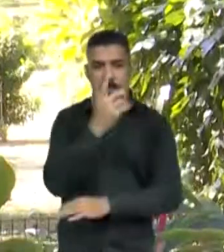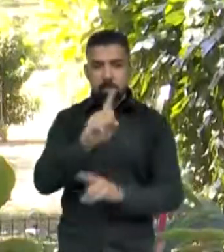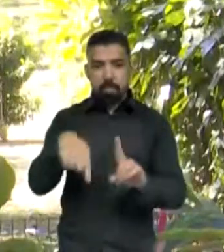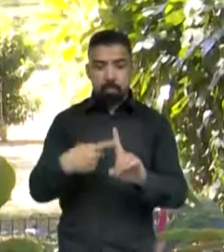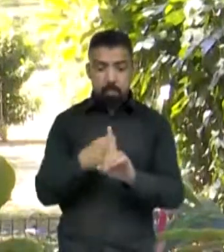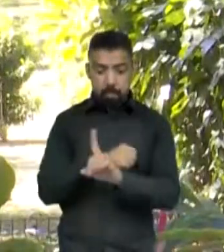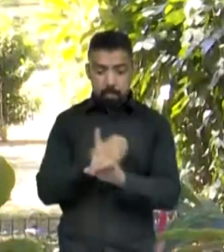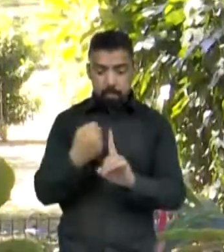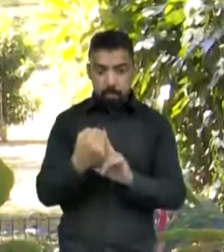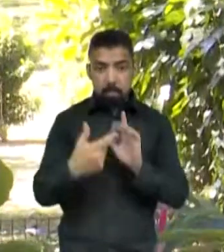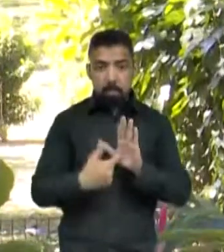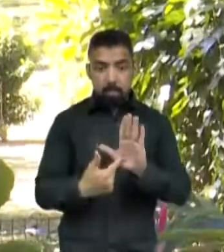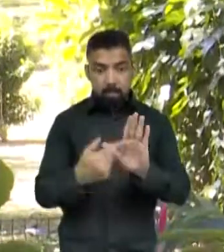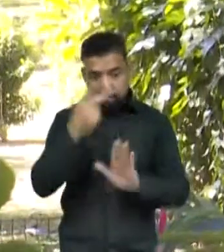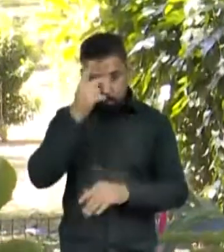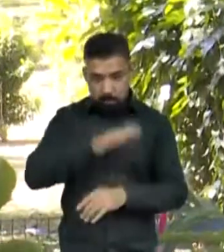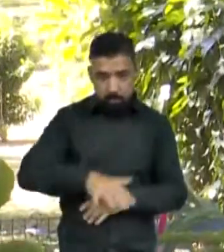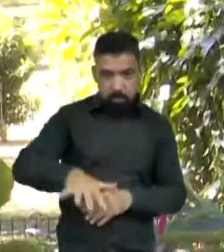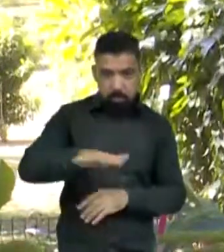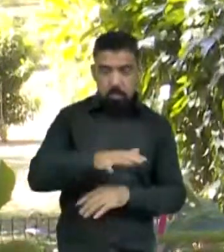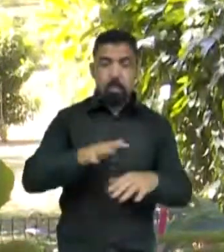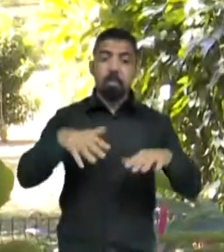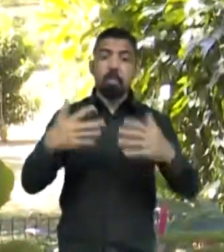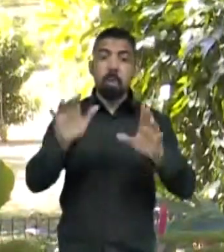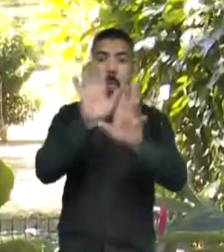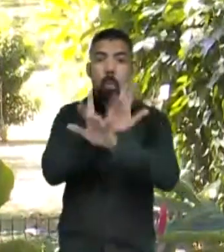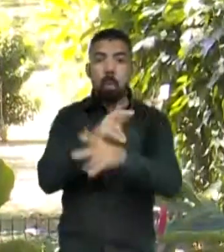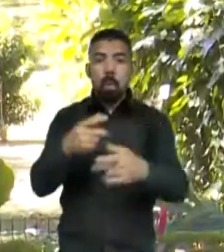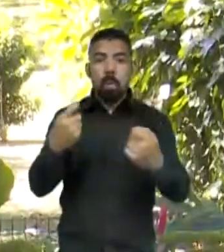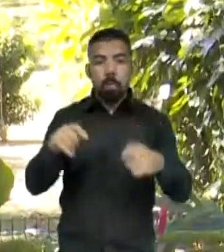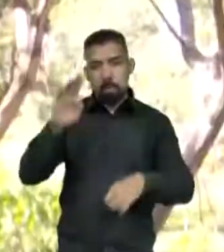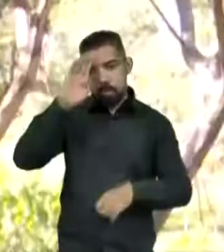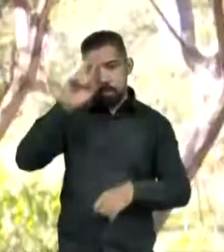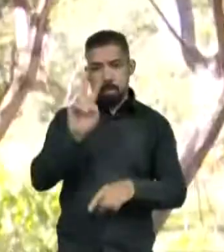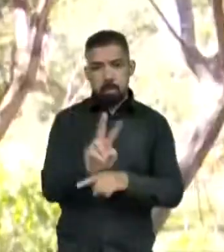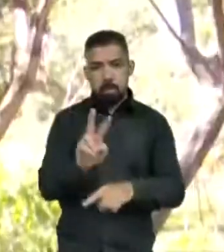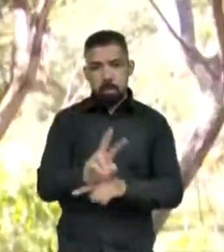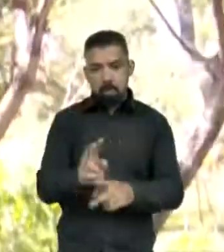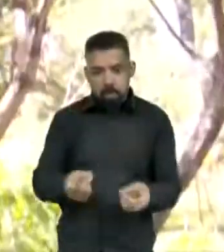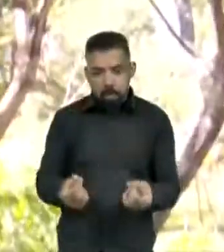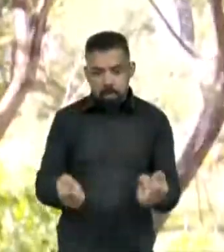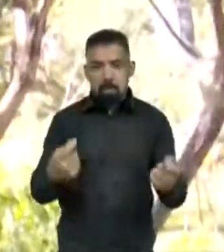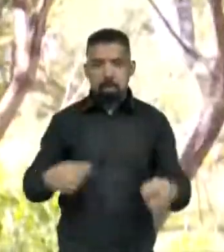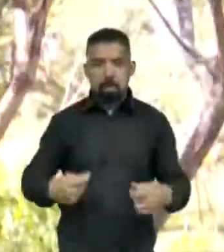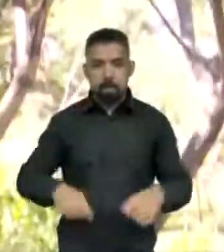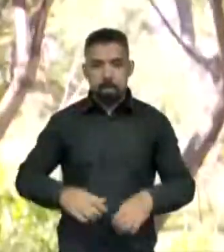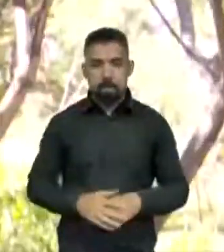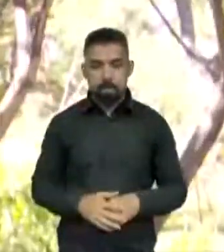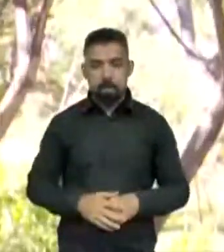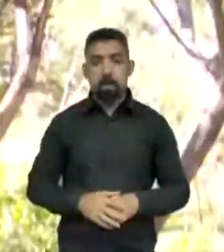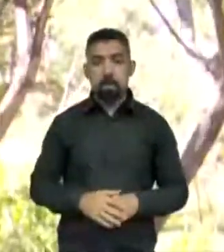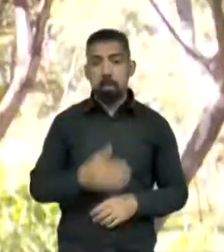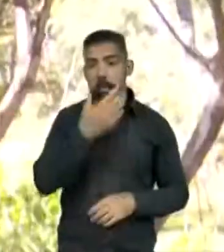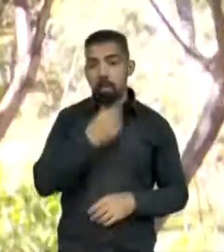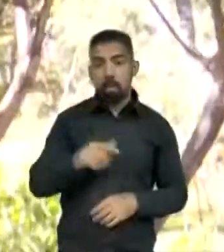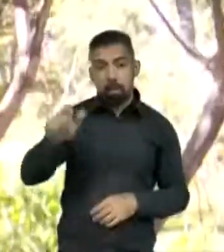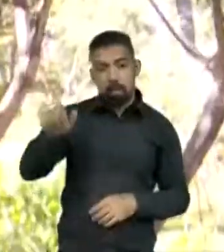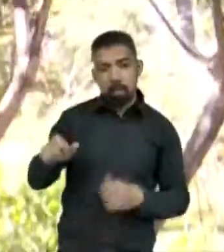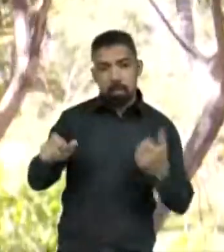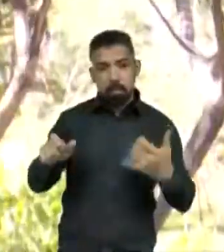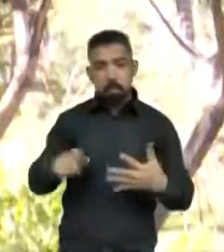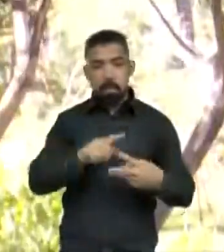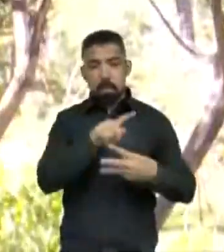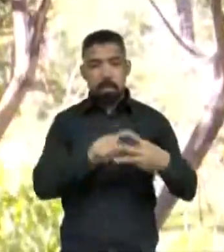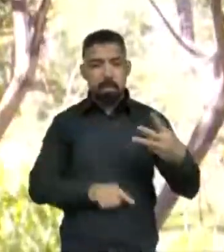para a sociedade quais são as espécies que precisam de prioridade na conservação. O biólogo elenca os 3 animais da